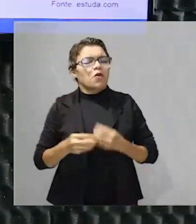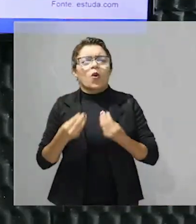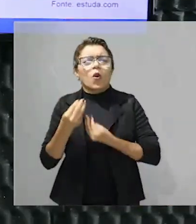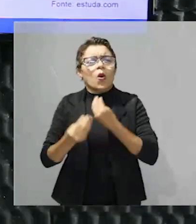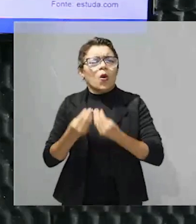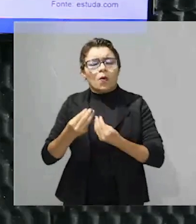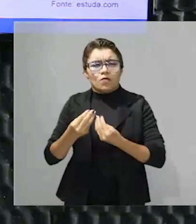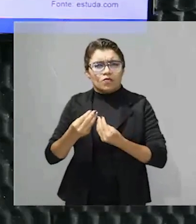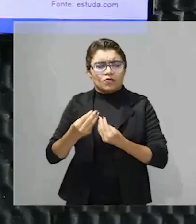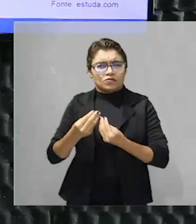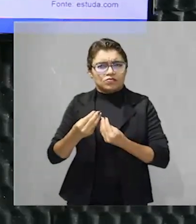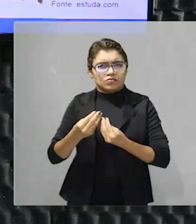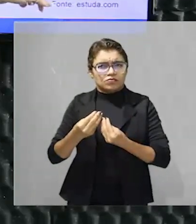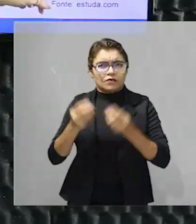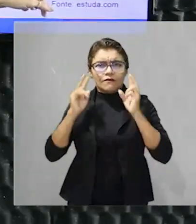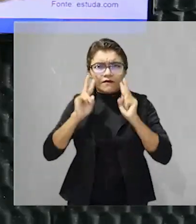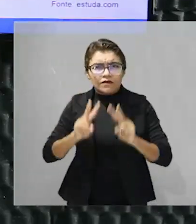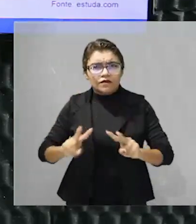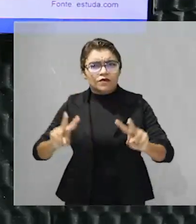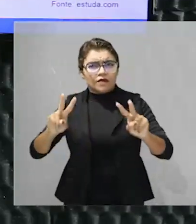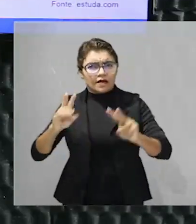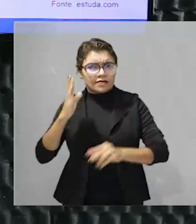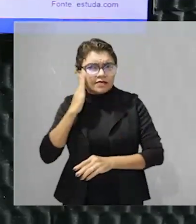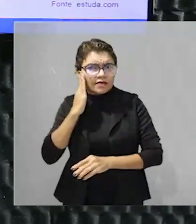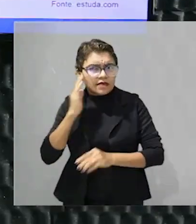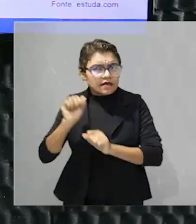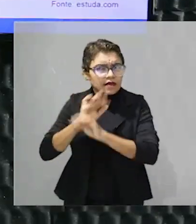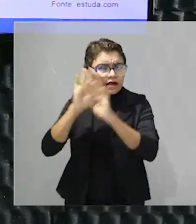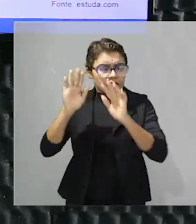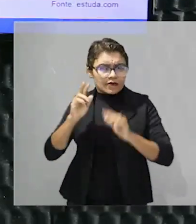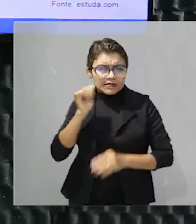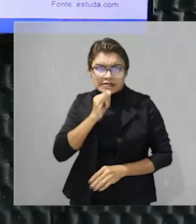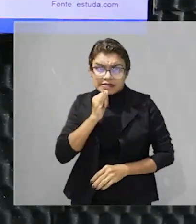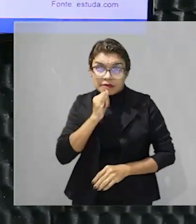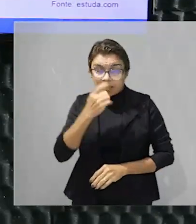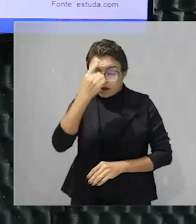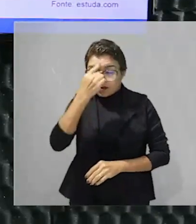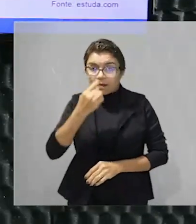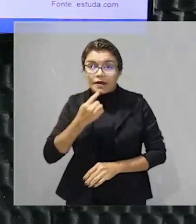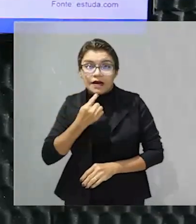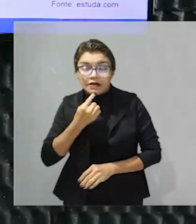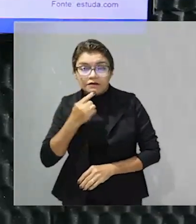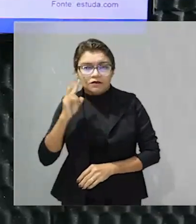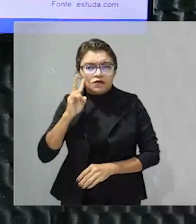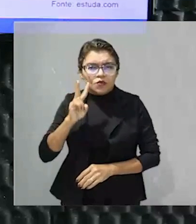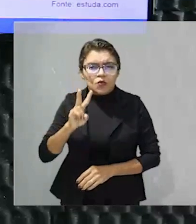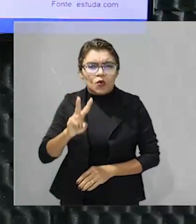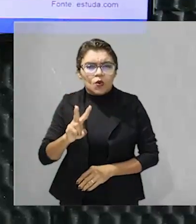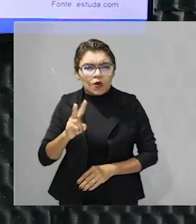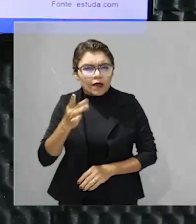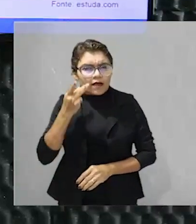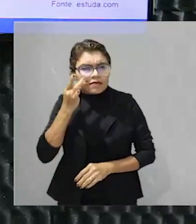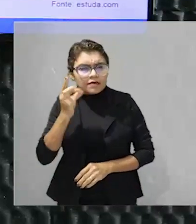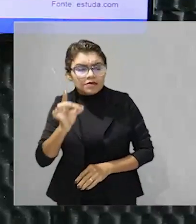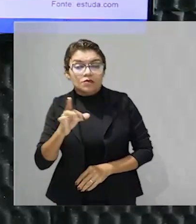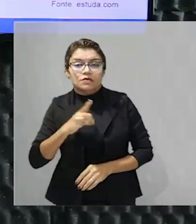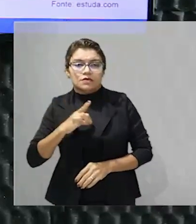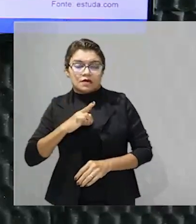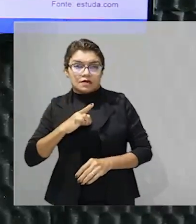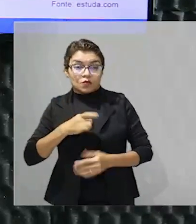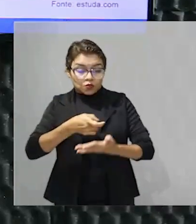interpretado? Porque quando você analisa a imagem, tem algumas coisas que te chamam a atenção. Ele vem acompanhado de um